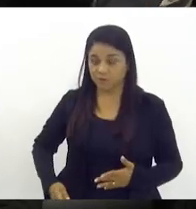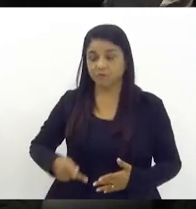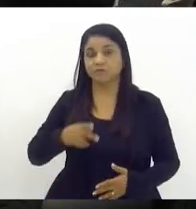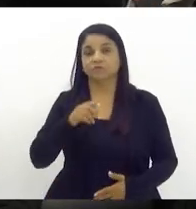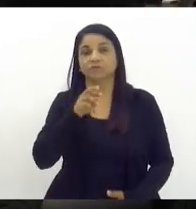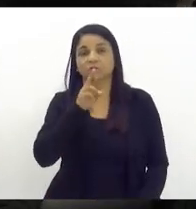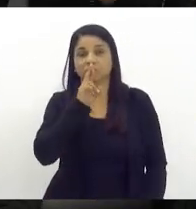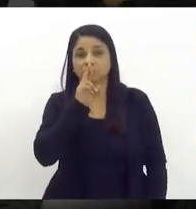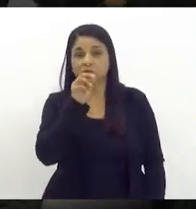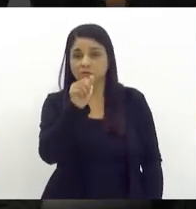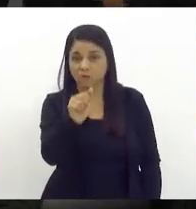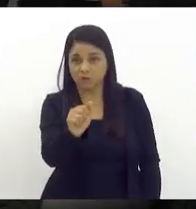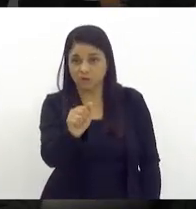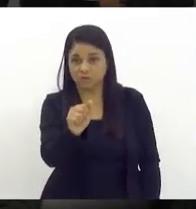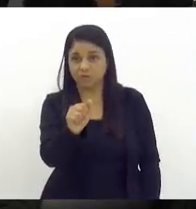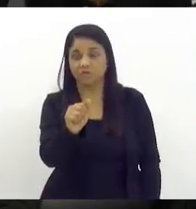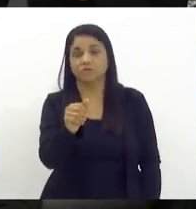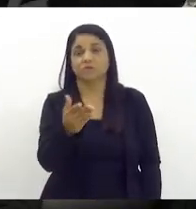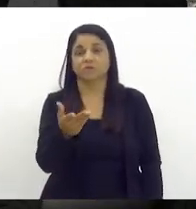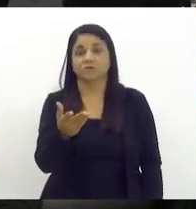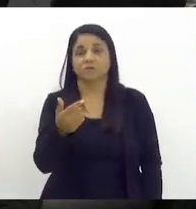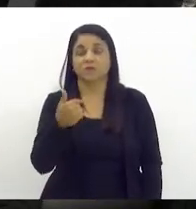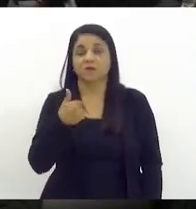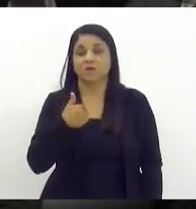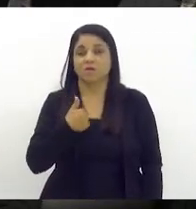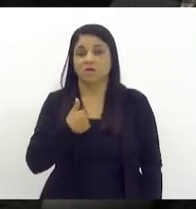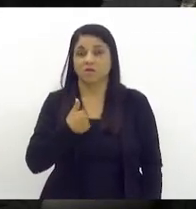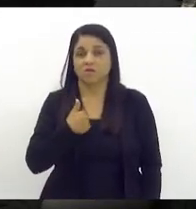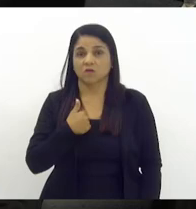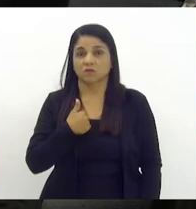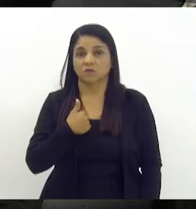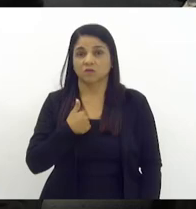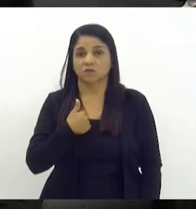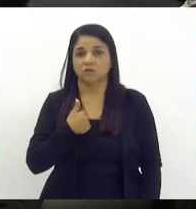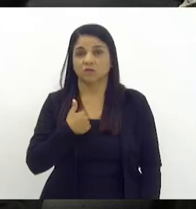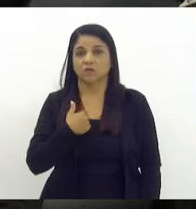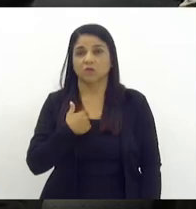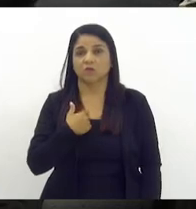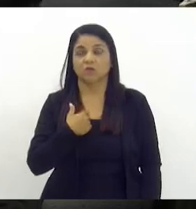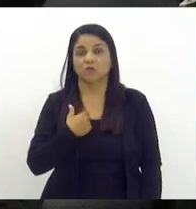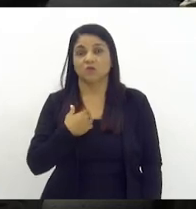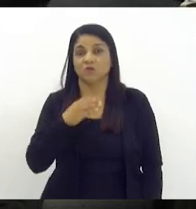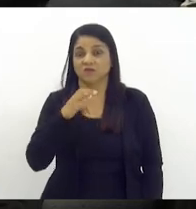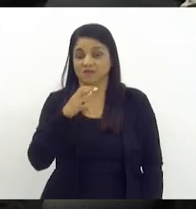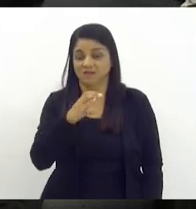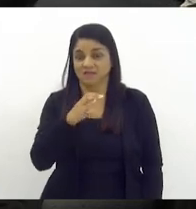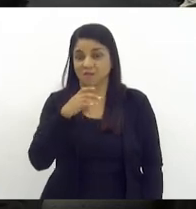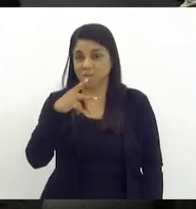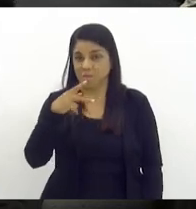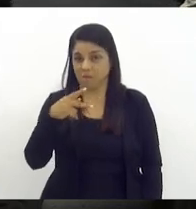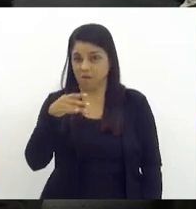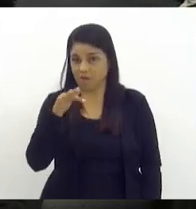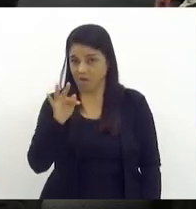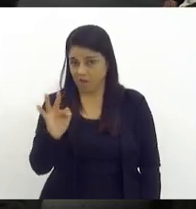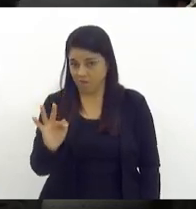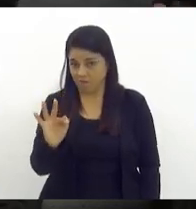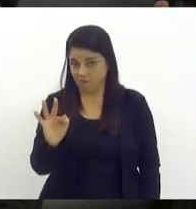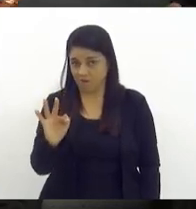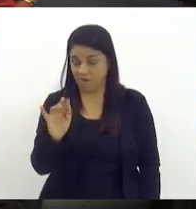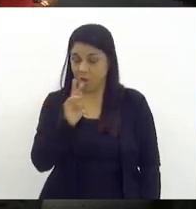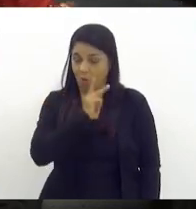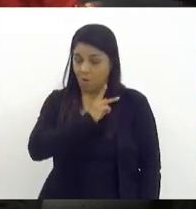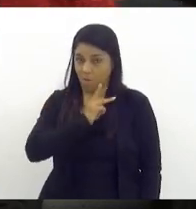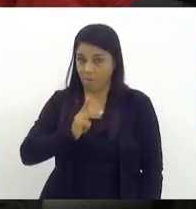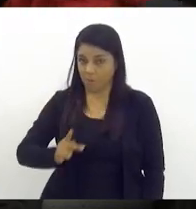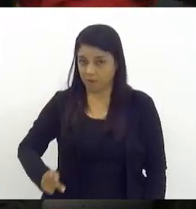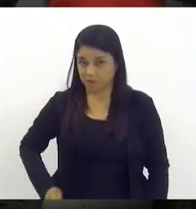e estou falando com o seu CPF, visto que estou falando com o presidente